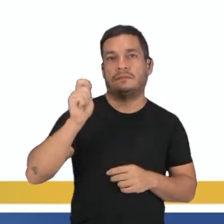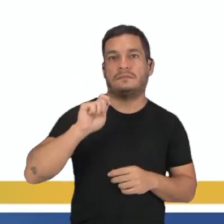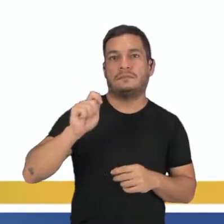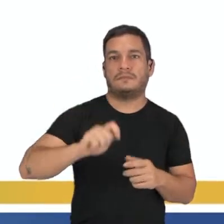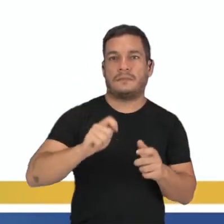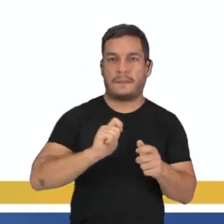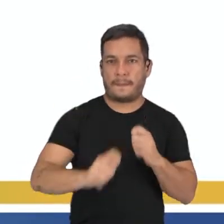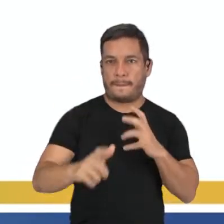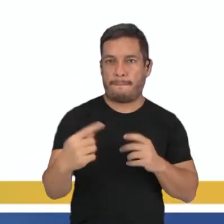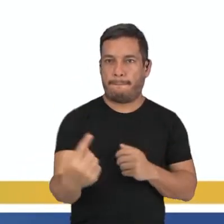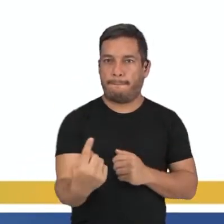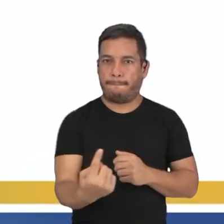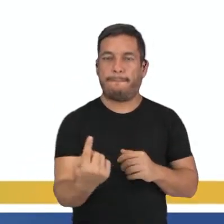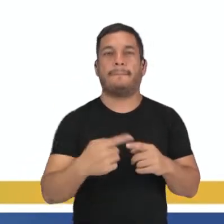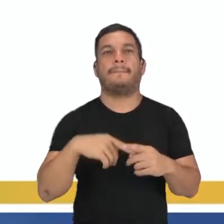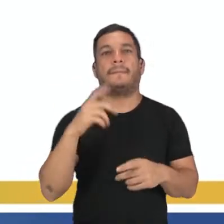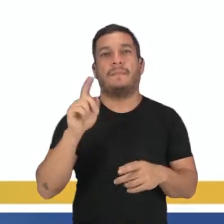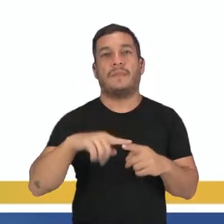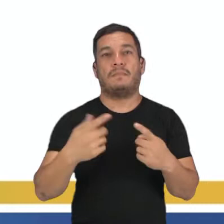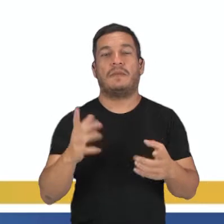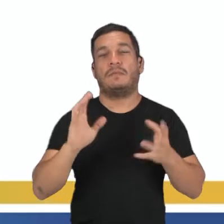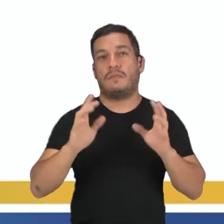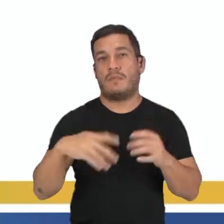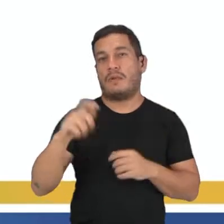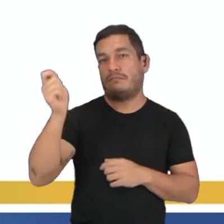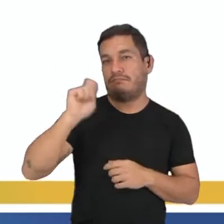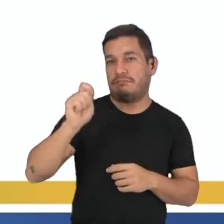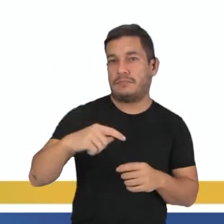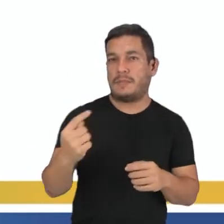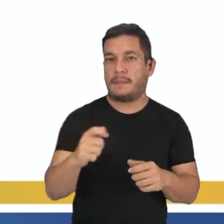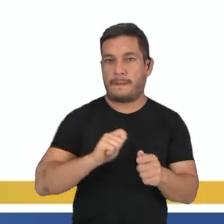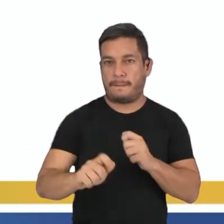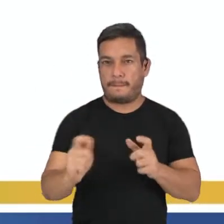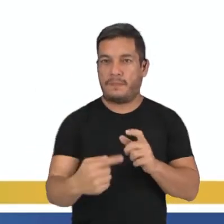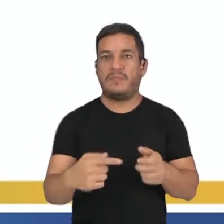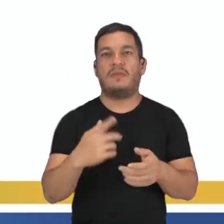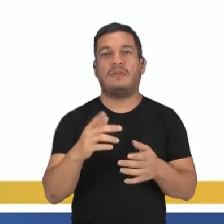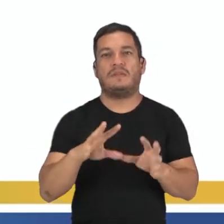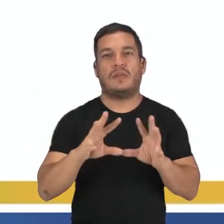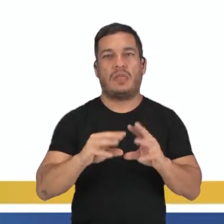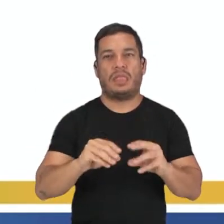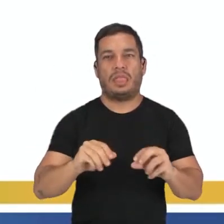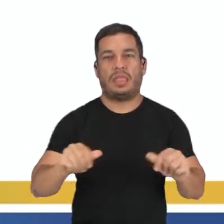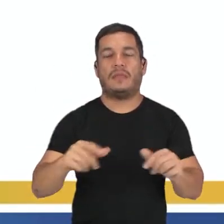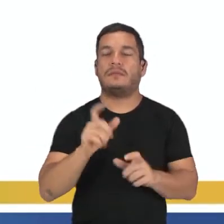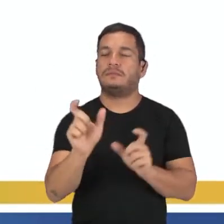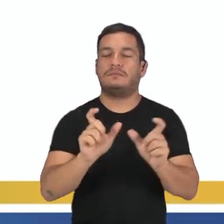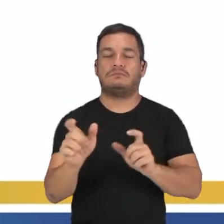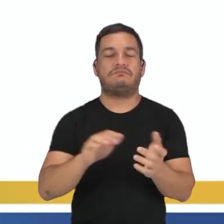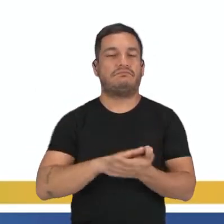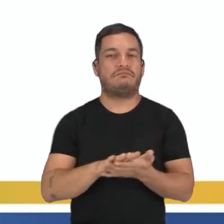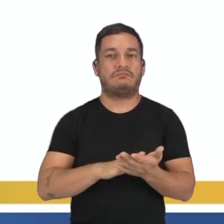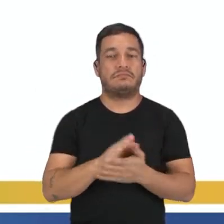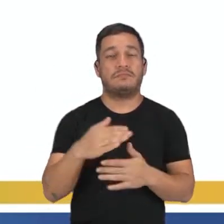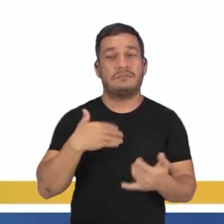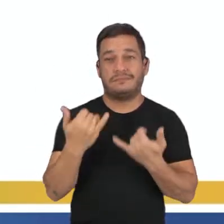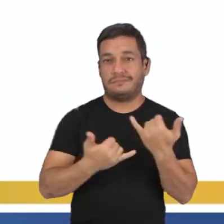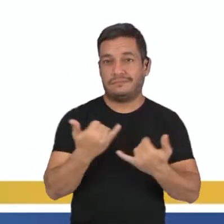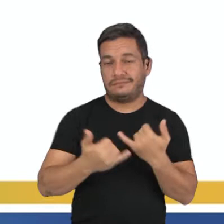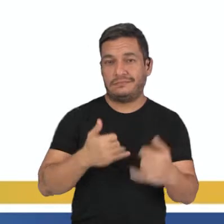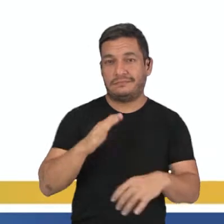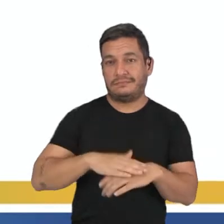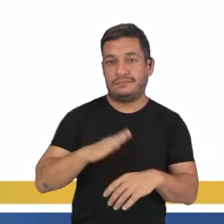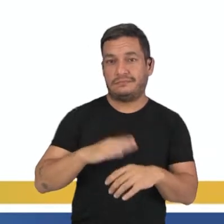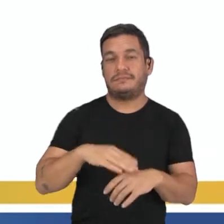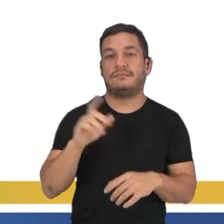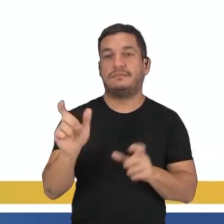pião só que bola papagaio pião de tanto brincar se Gastão as palavras não quanto mais brinca